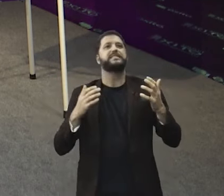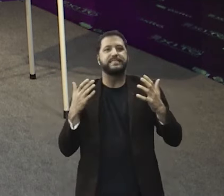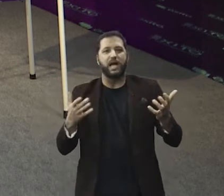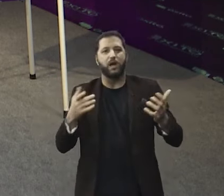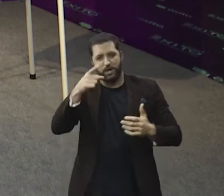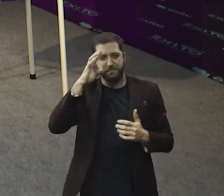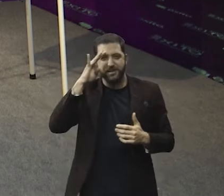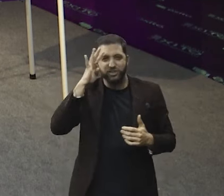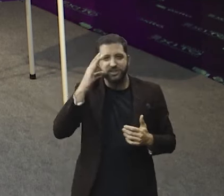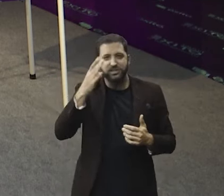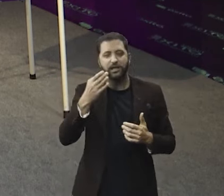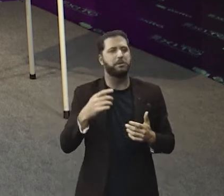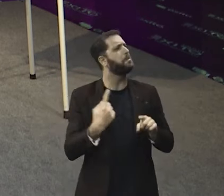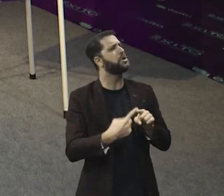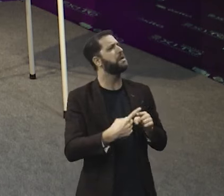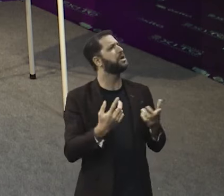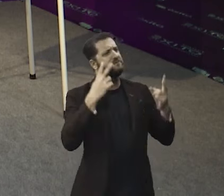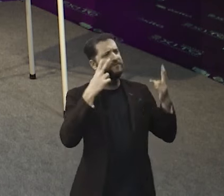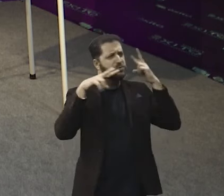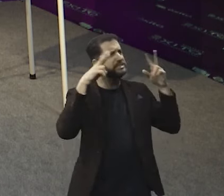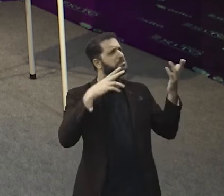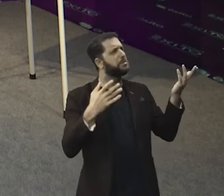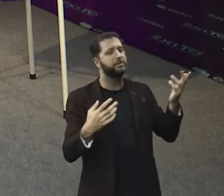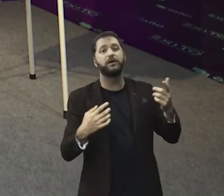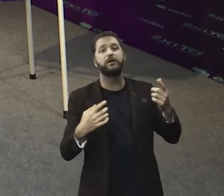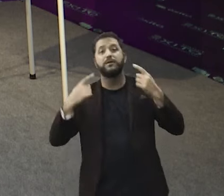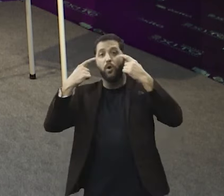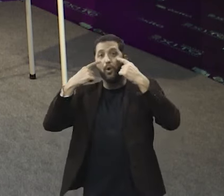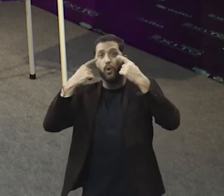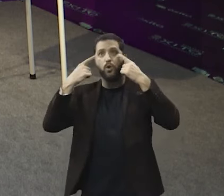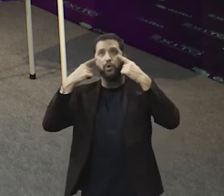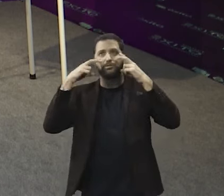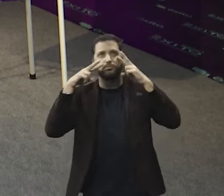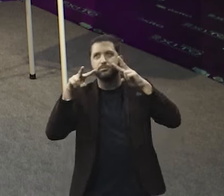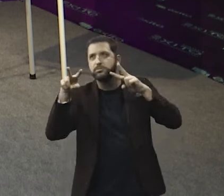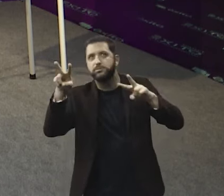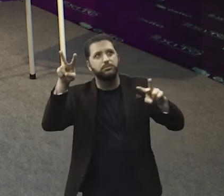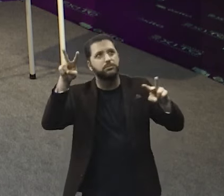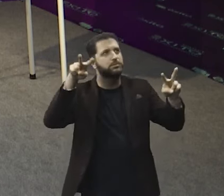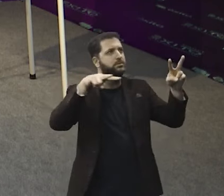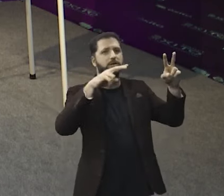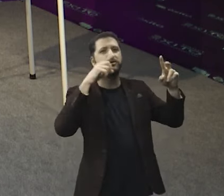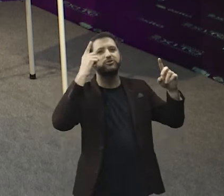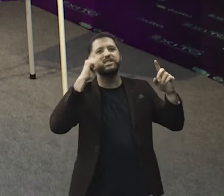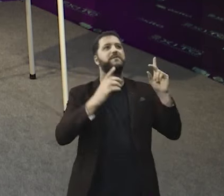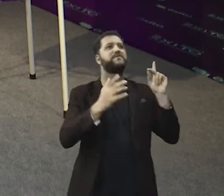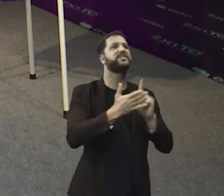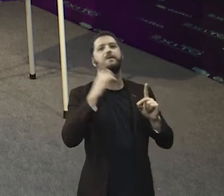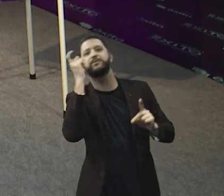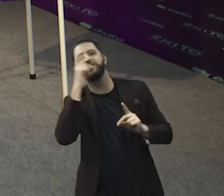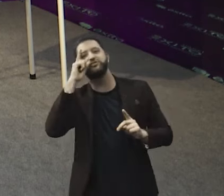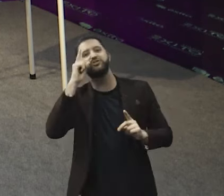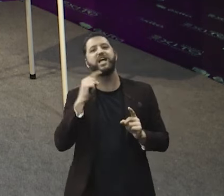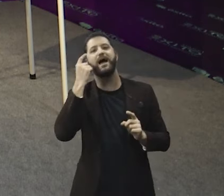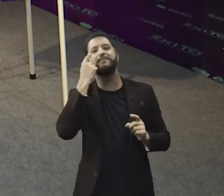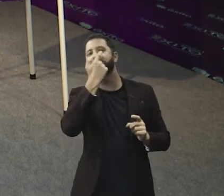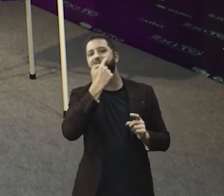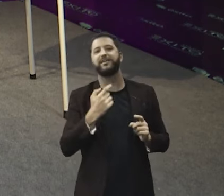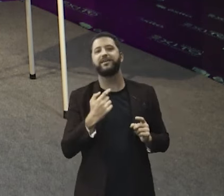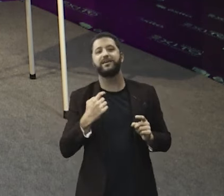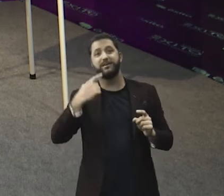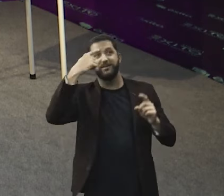nosso Por que Andresa a visualização Porque a partir da visualização o meu cérebro não sabe o que é verdade me tira então eu começo a visualizar Nossa eu tô feliz eu